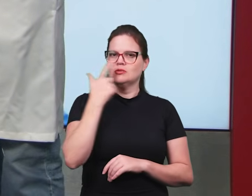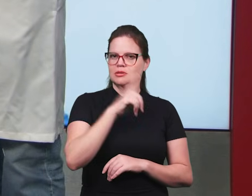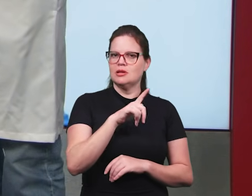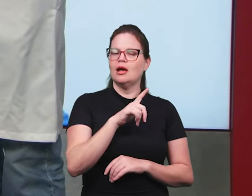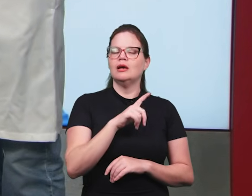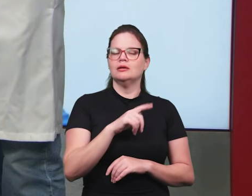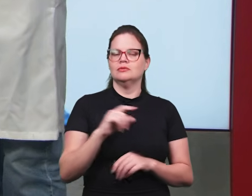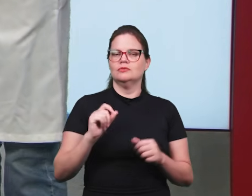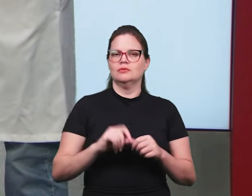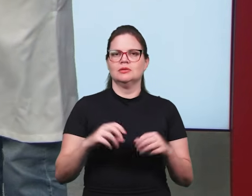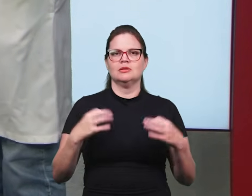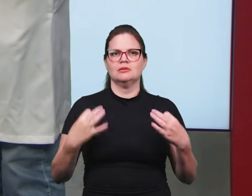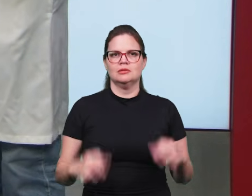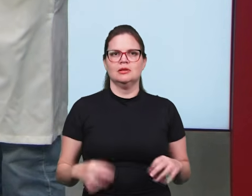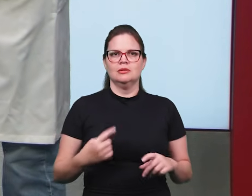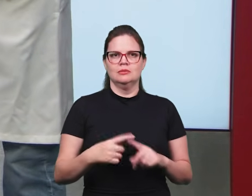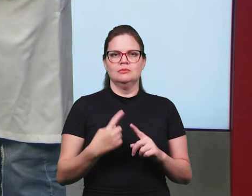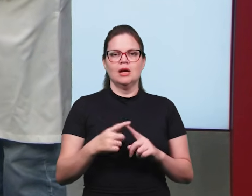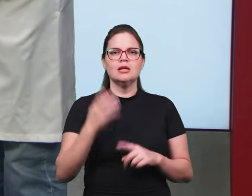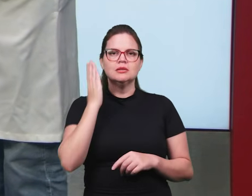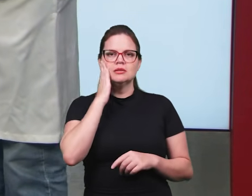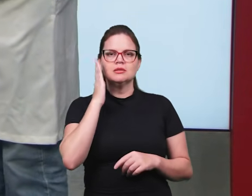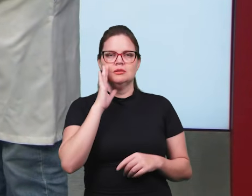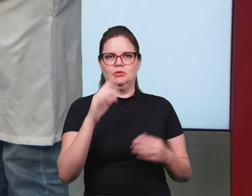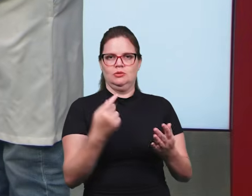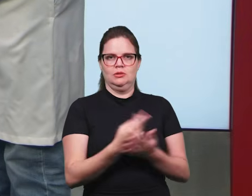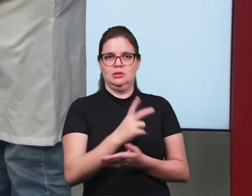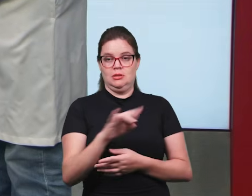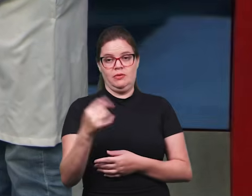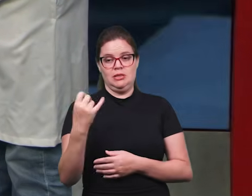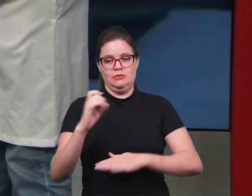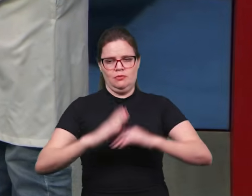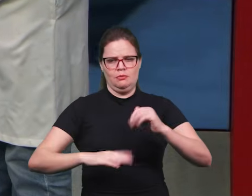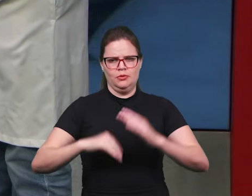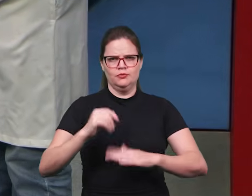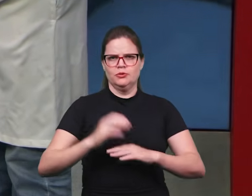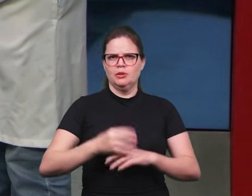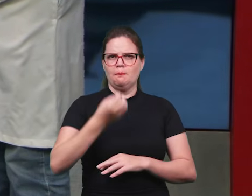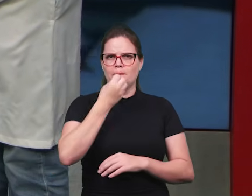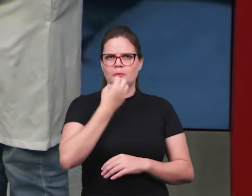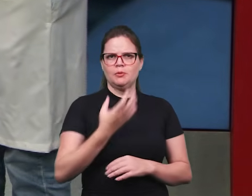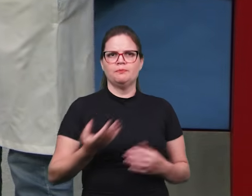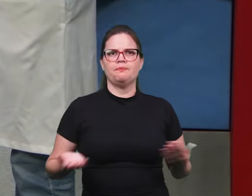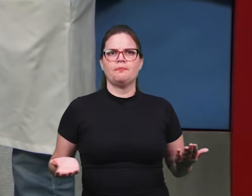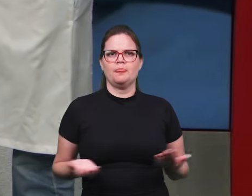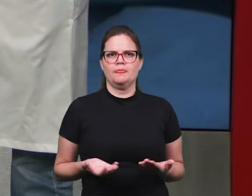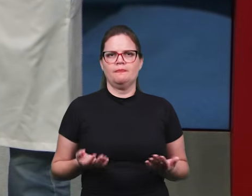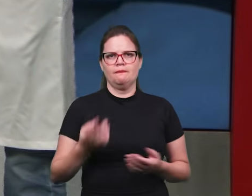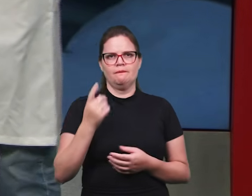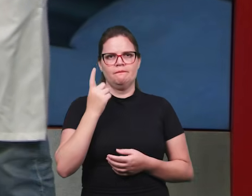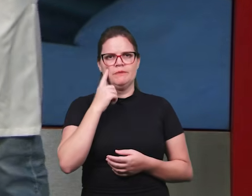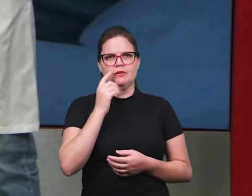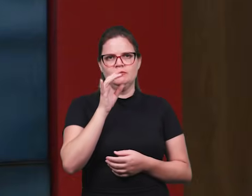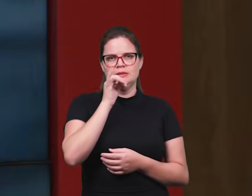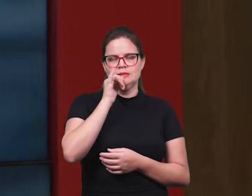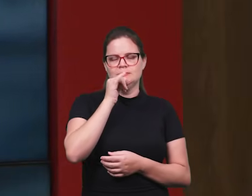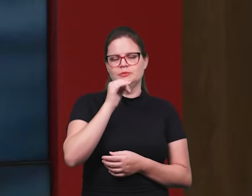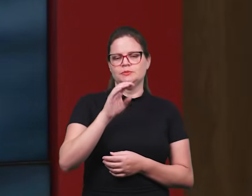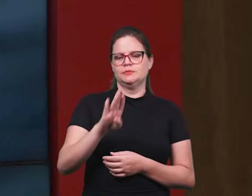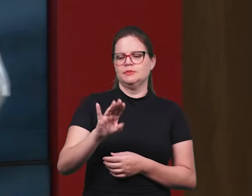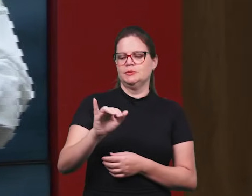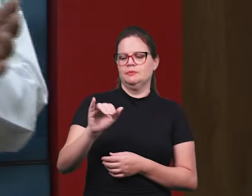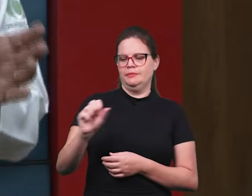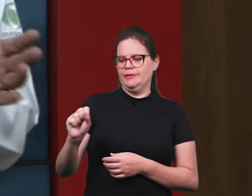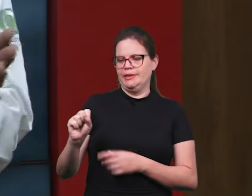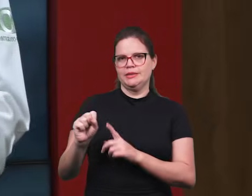com previsibilidade do que vai acontecer. Hoje a gente tem, por exemplo, o BIS. O BIS